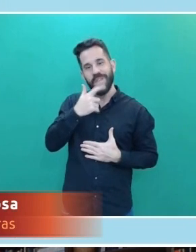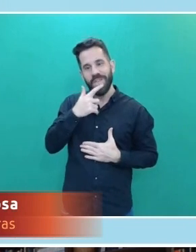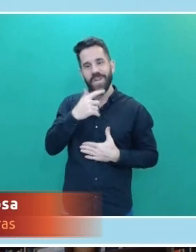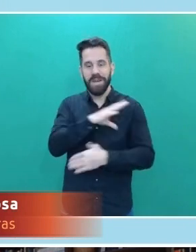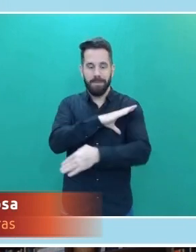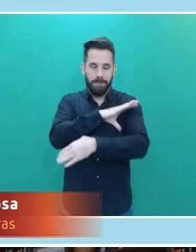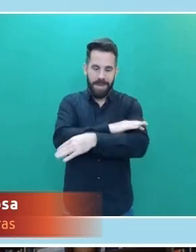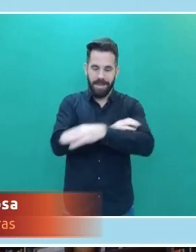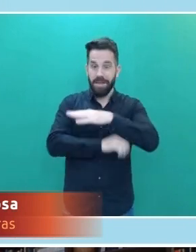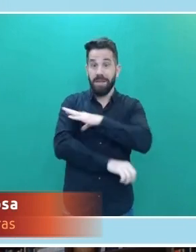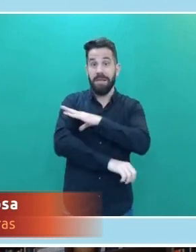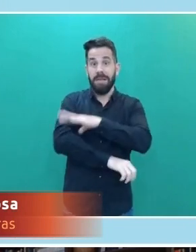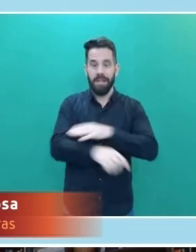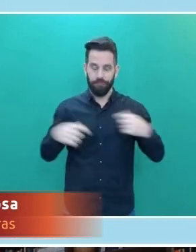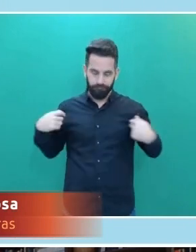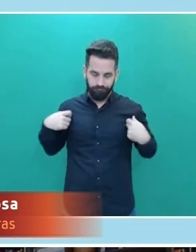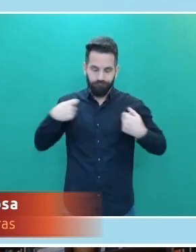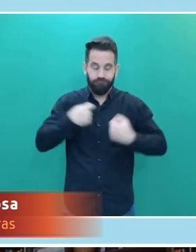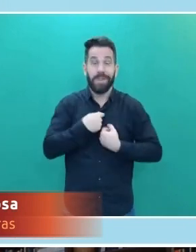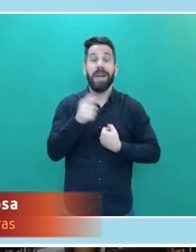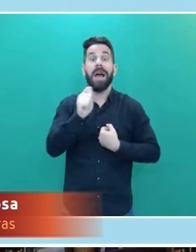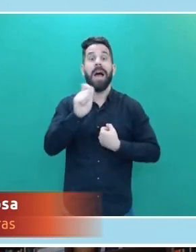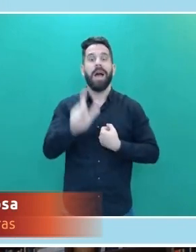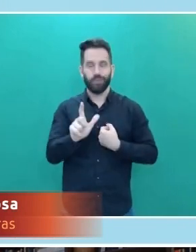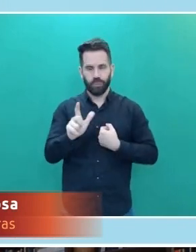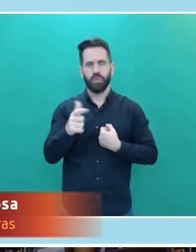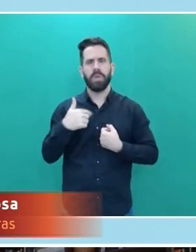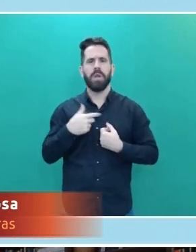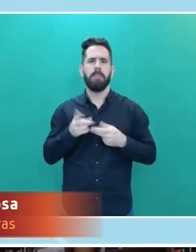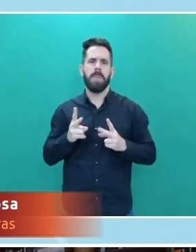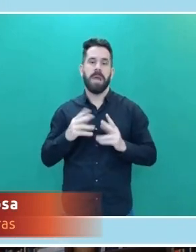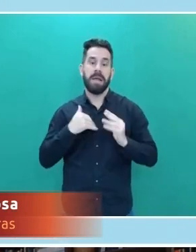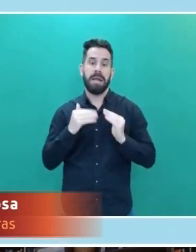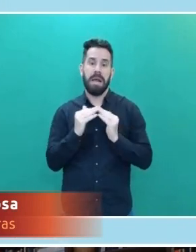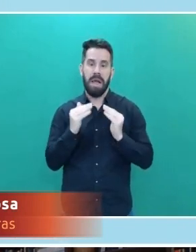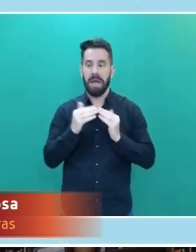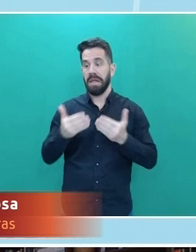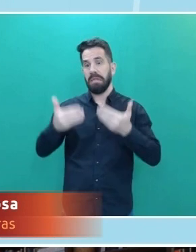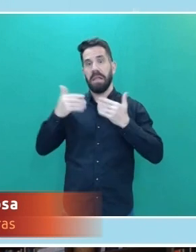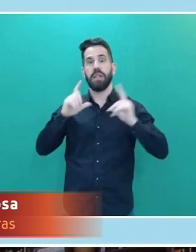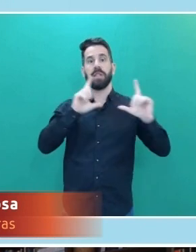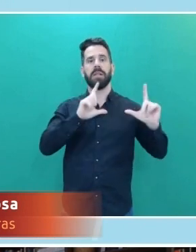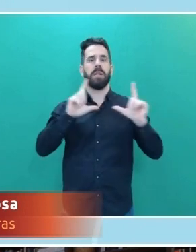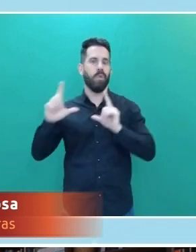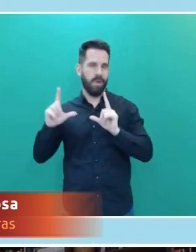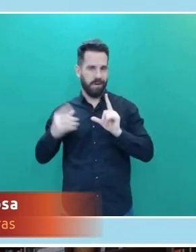azul. E estou na sala da minha casa com dois quadros atrás de mim.